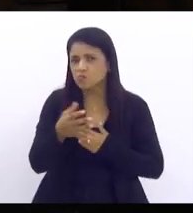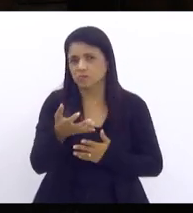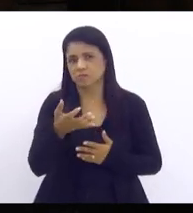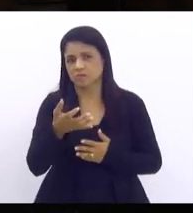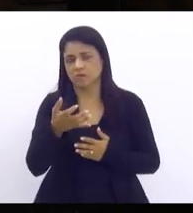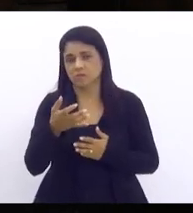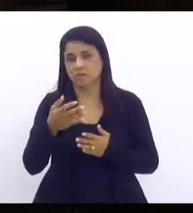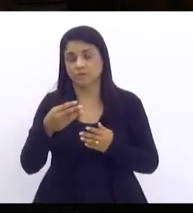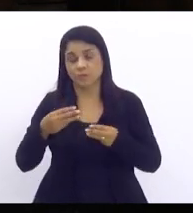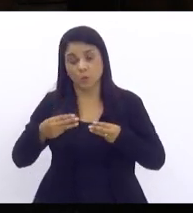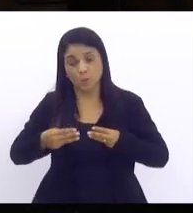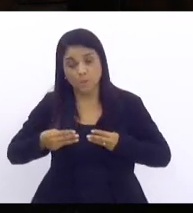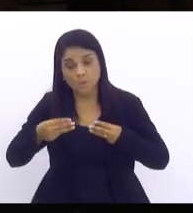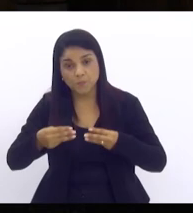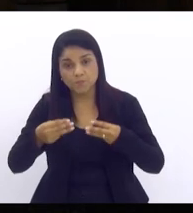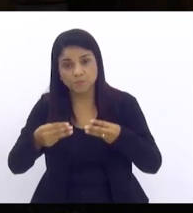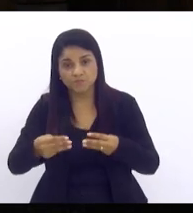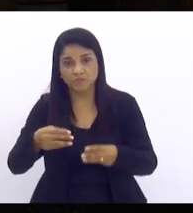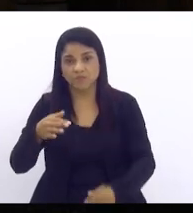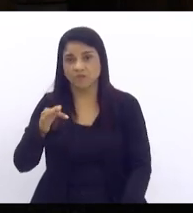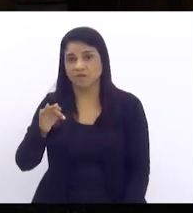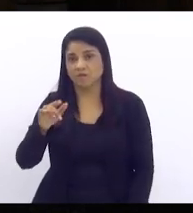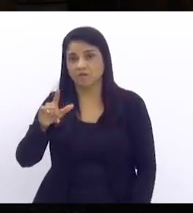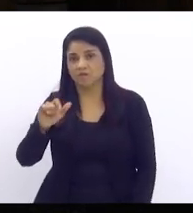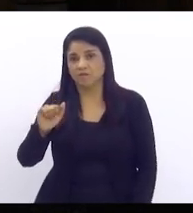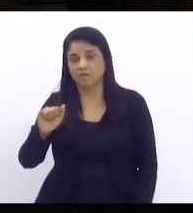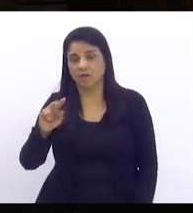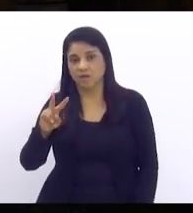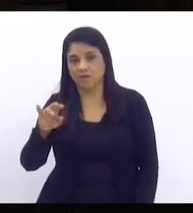ao ministro Flávio Dino.